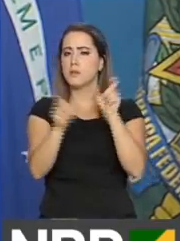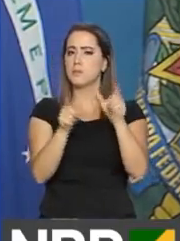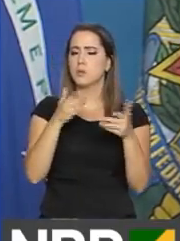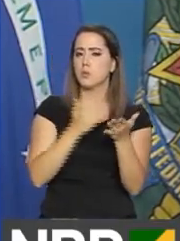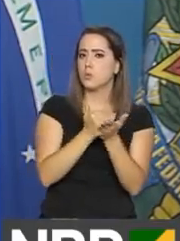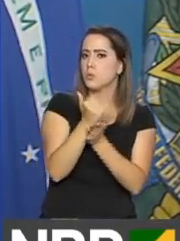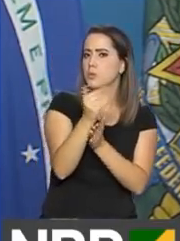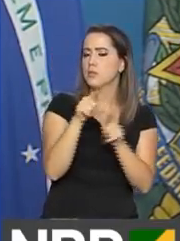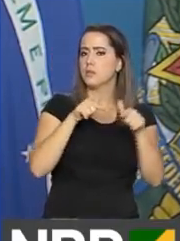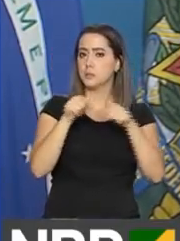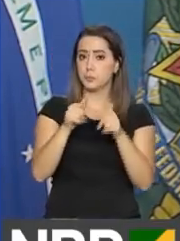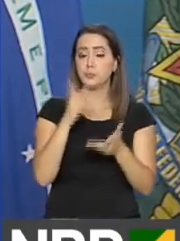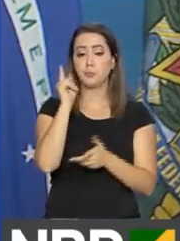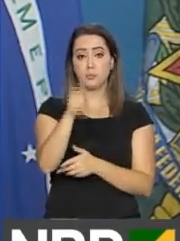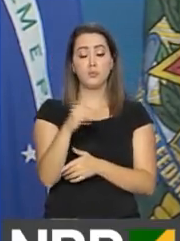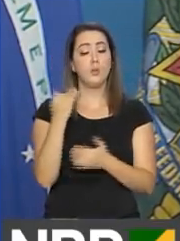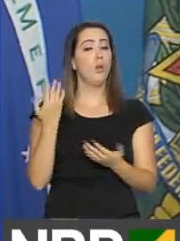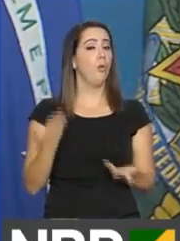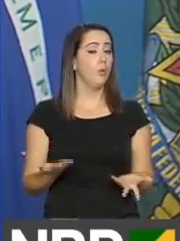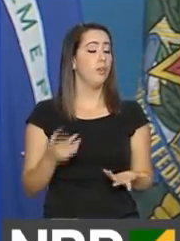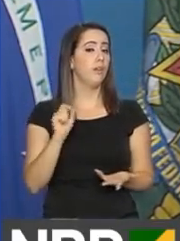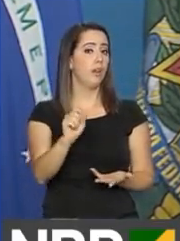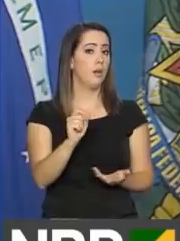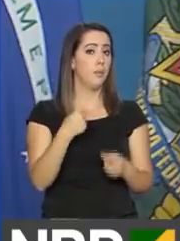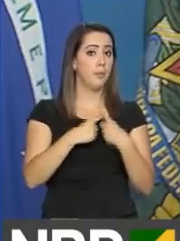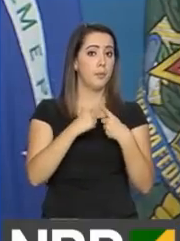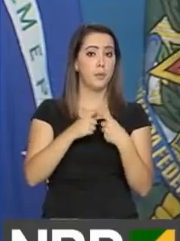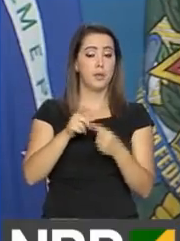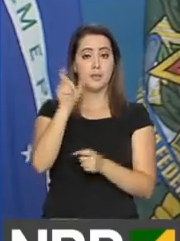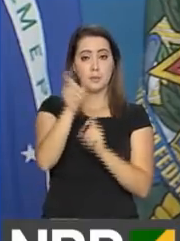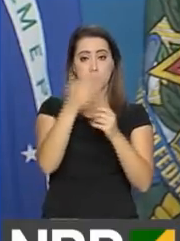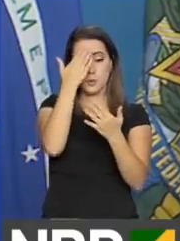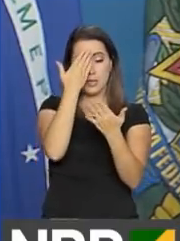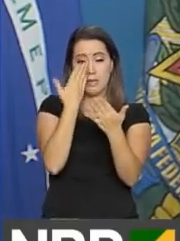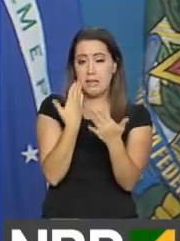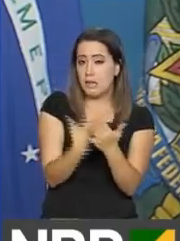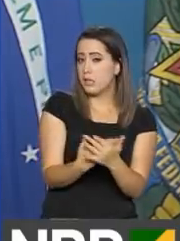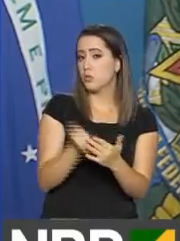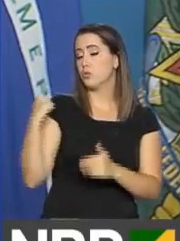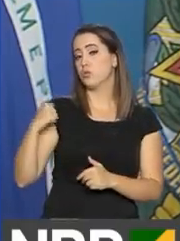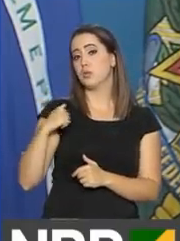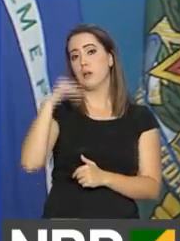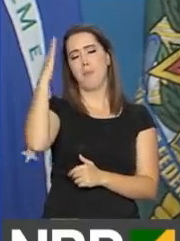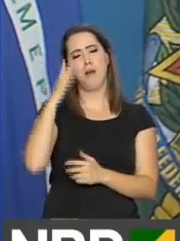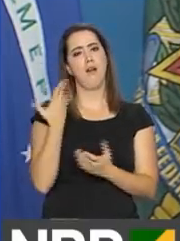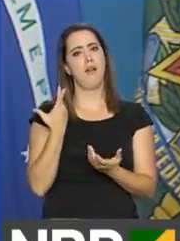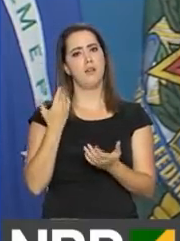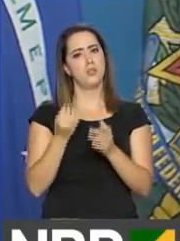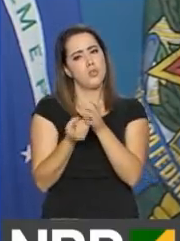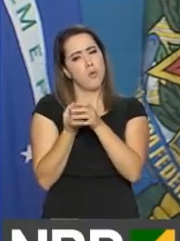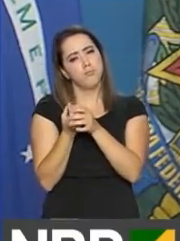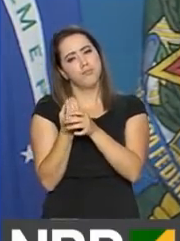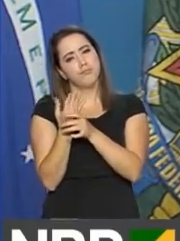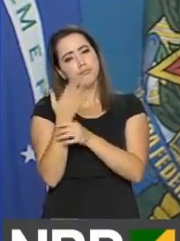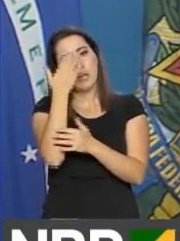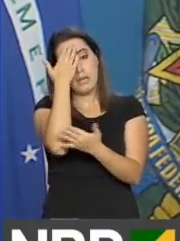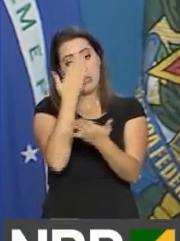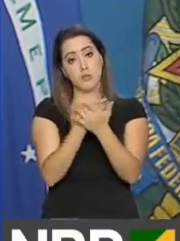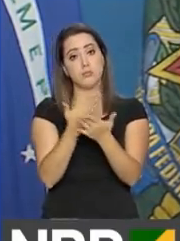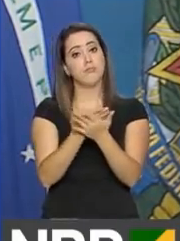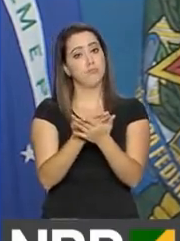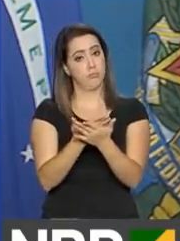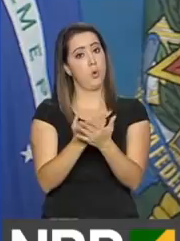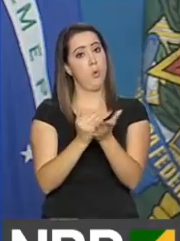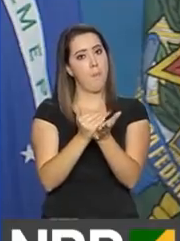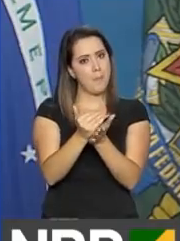tudo isso é fruto de uma credibilidade de uma confiança que renasce no brasil e que faz